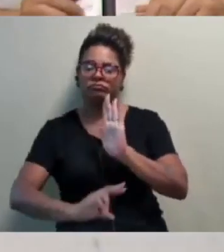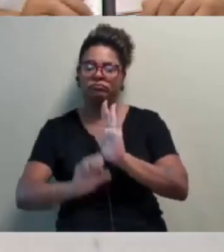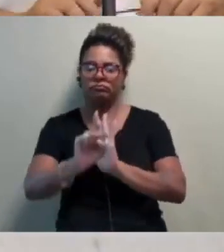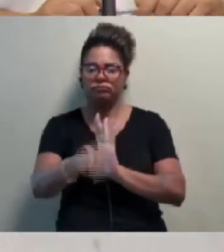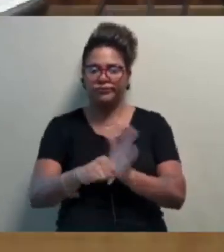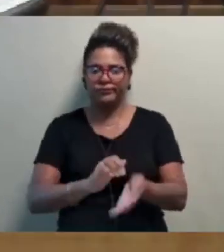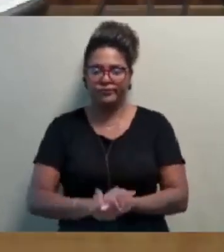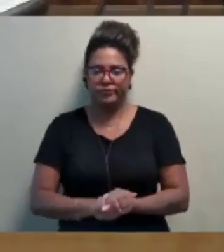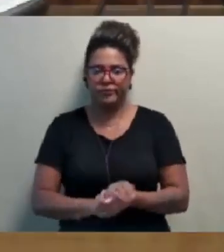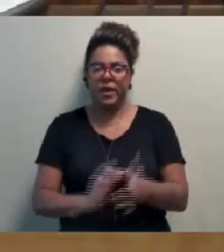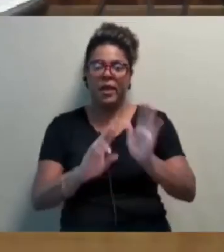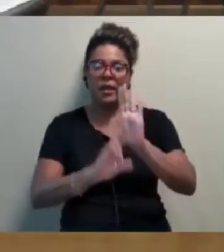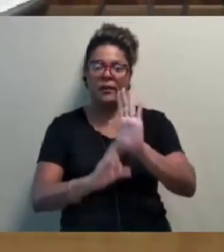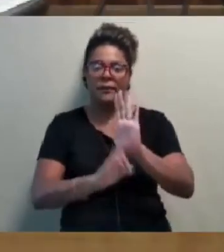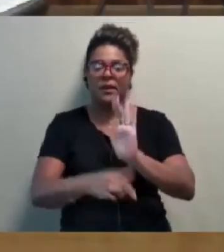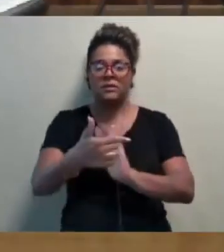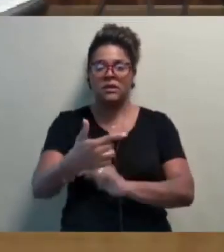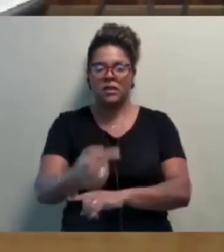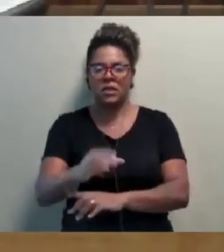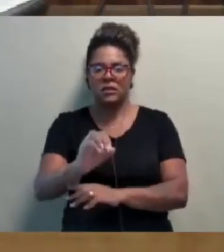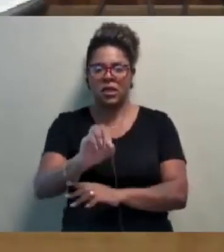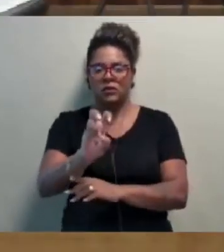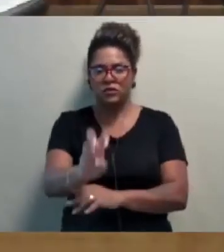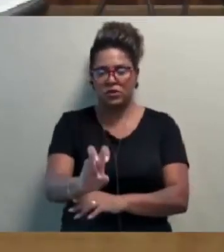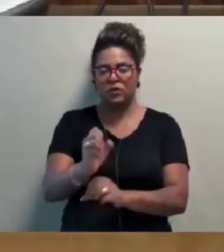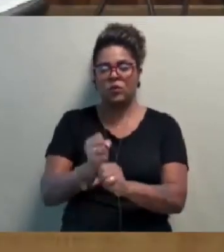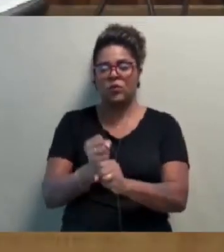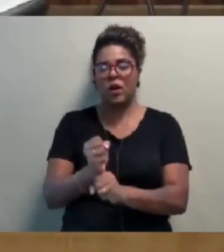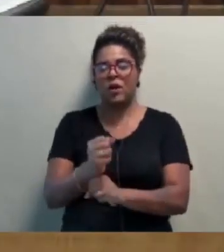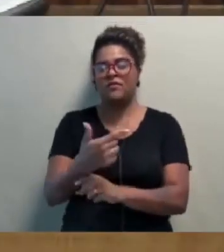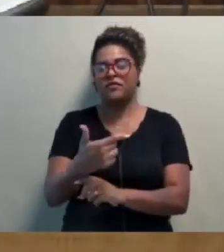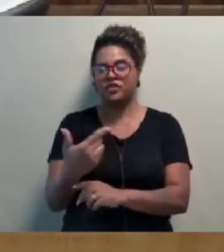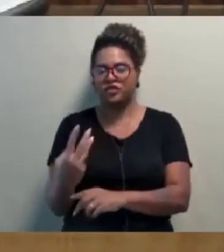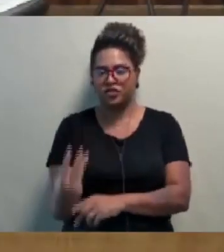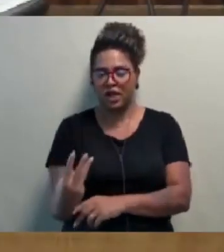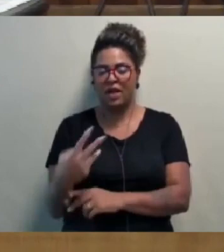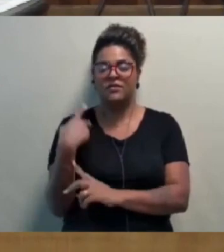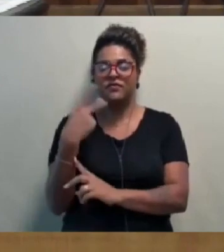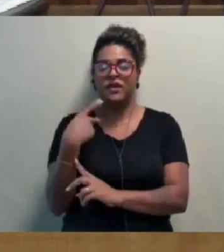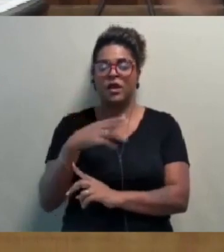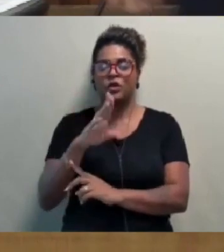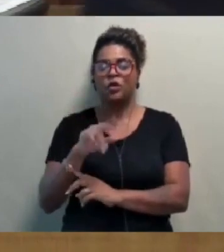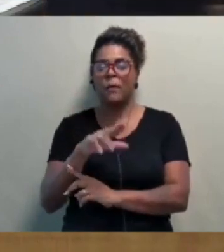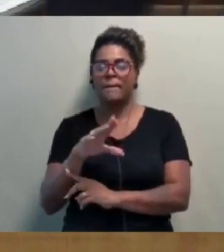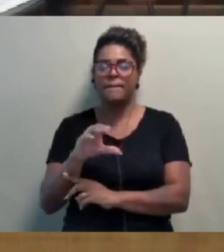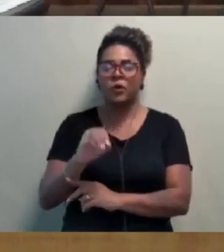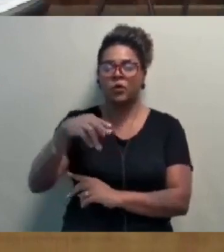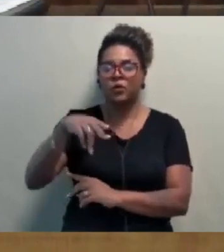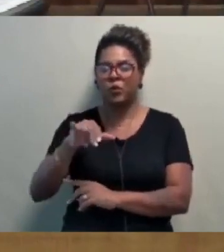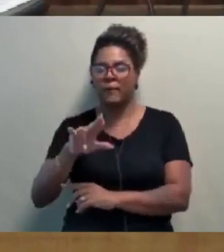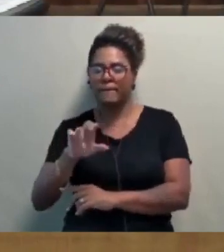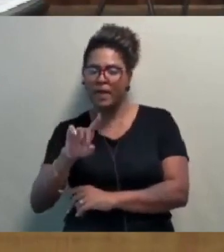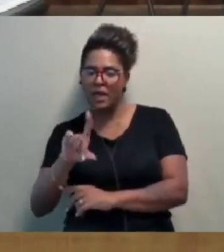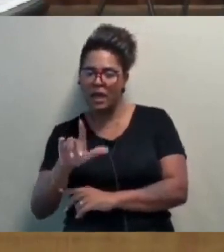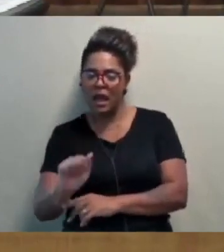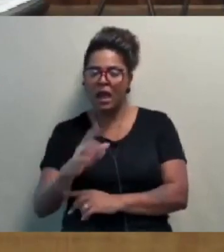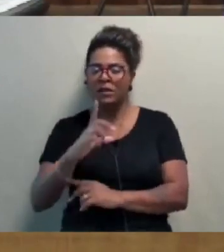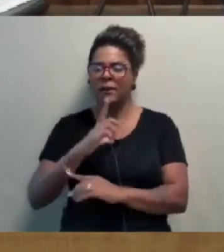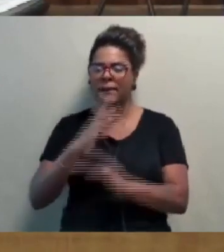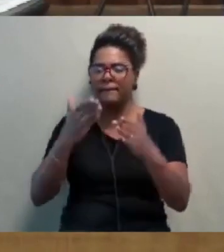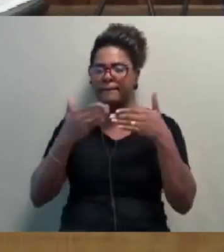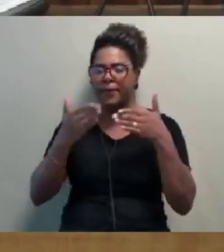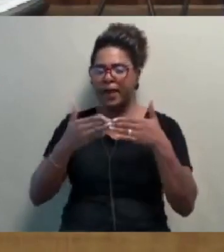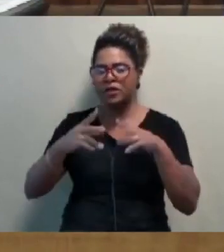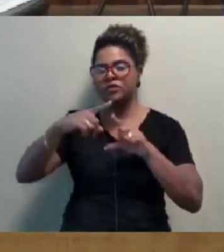Requerimento 1705, de 2023, vereador Bruno Miranda. Requer a Vossa Excelência, nos termos do artigo 135,